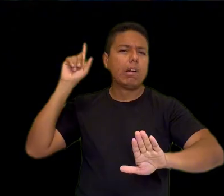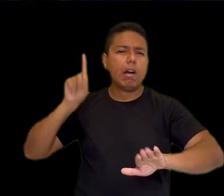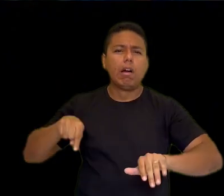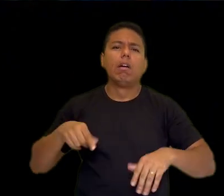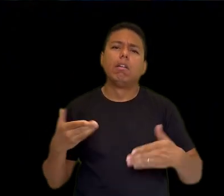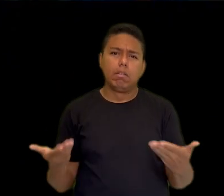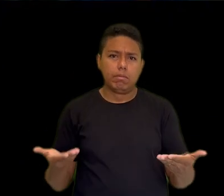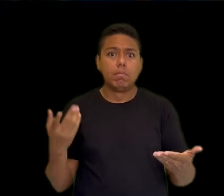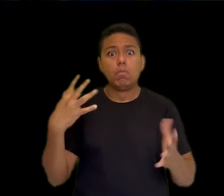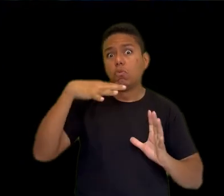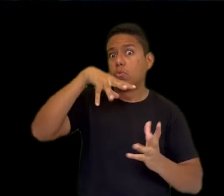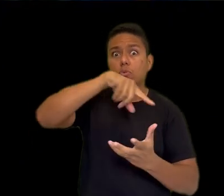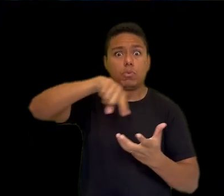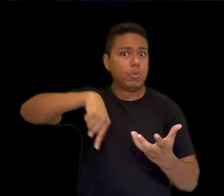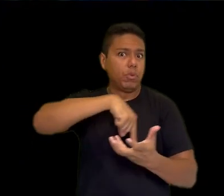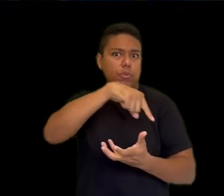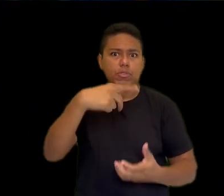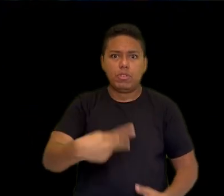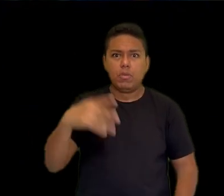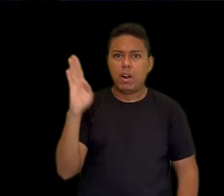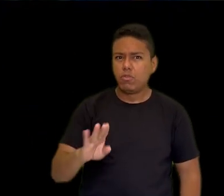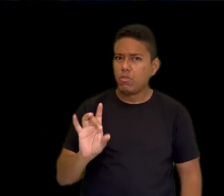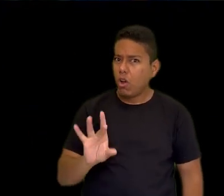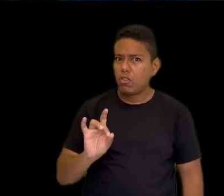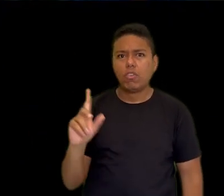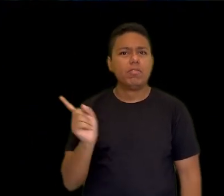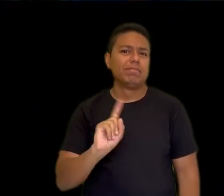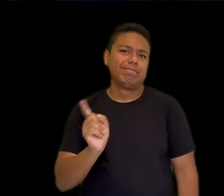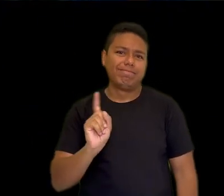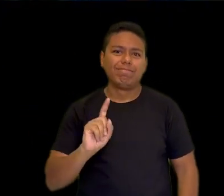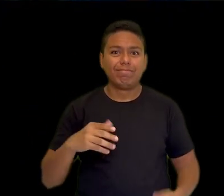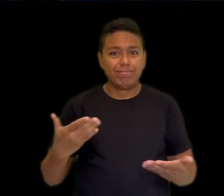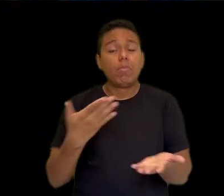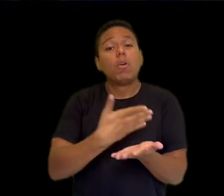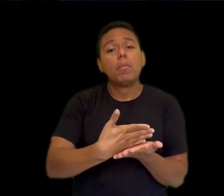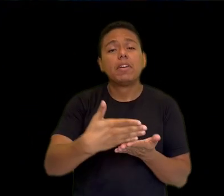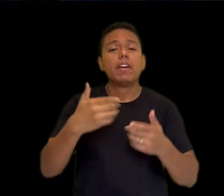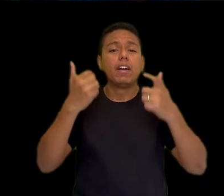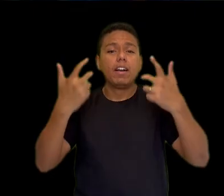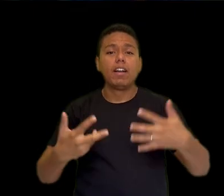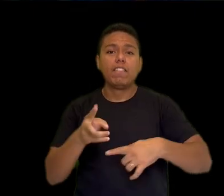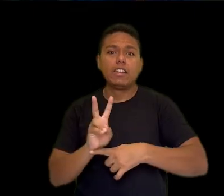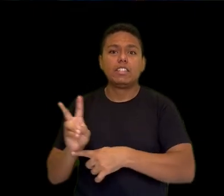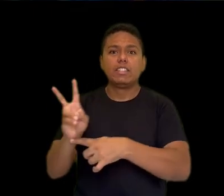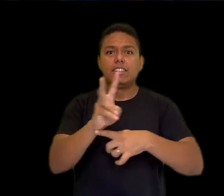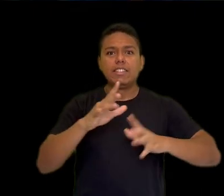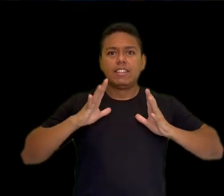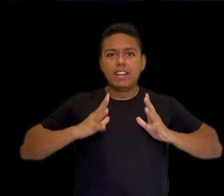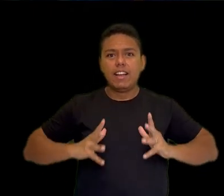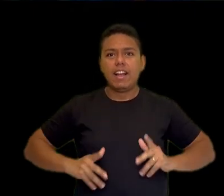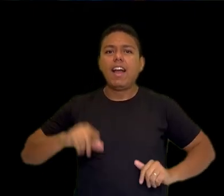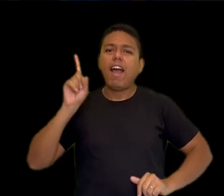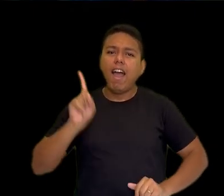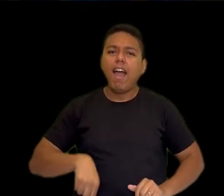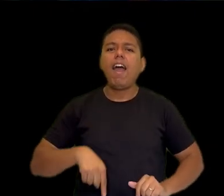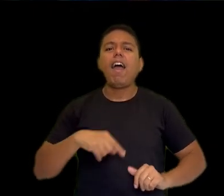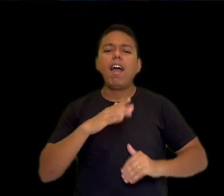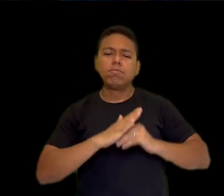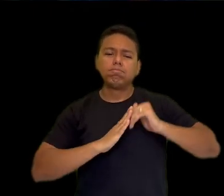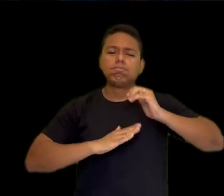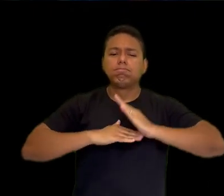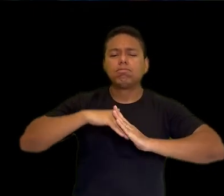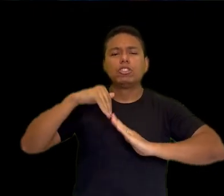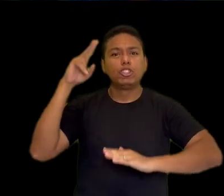eu vou começar justamente falando, né, que essa vigilância sanitária, ela é uma construção histórico-cultural